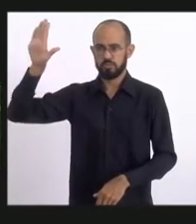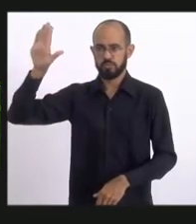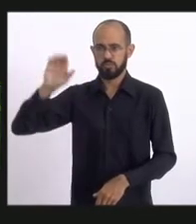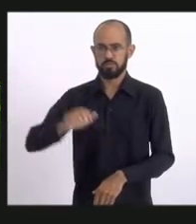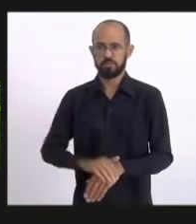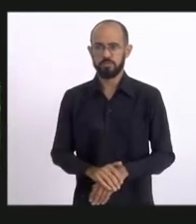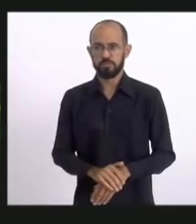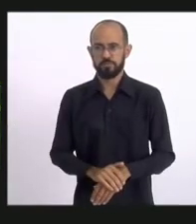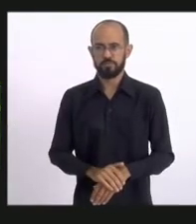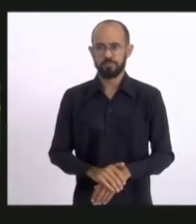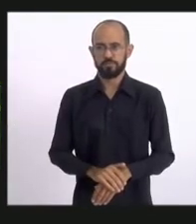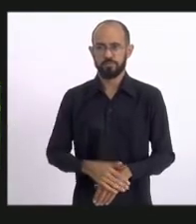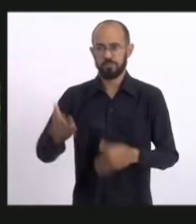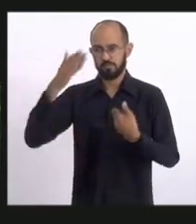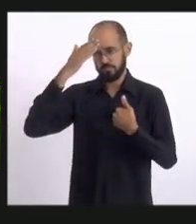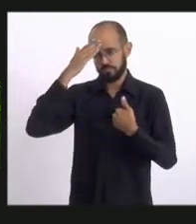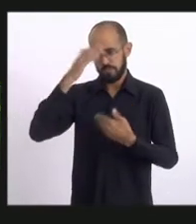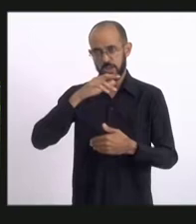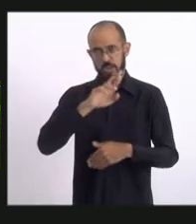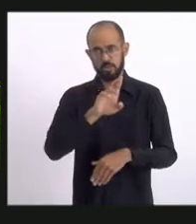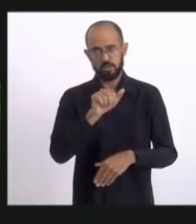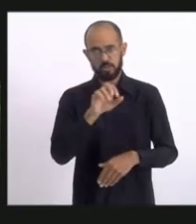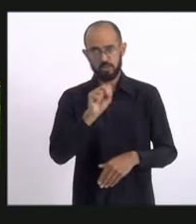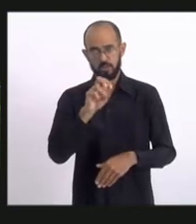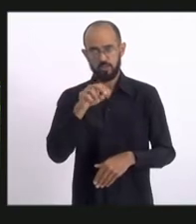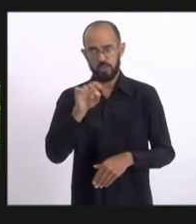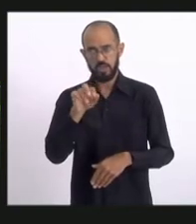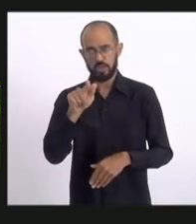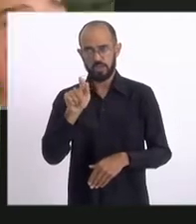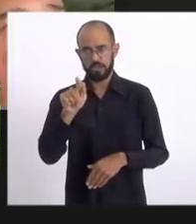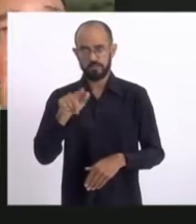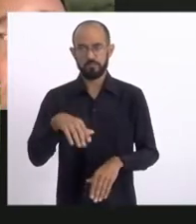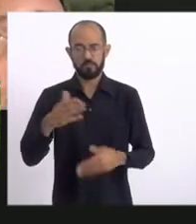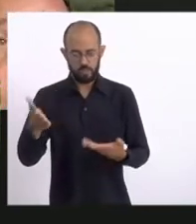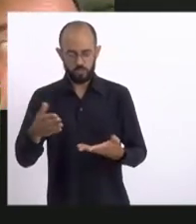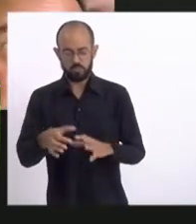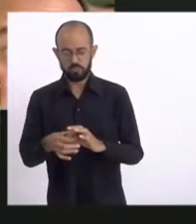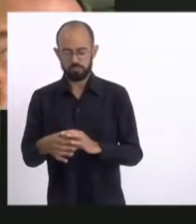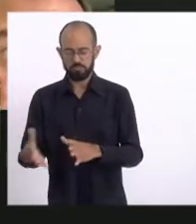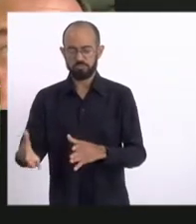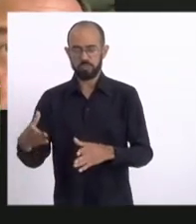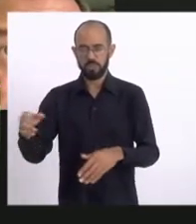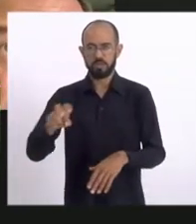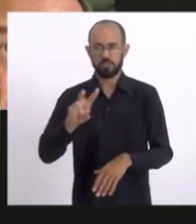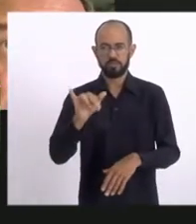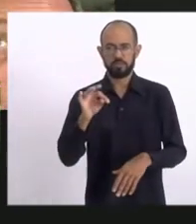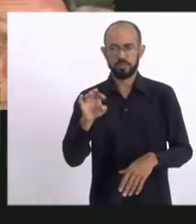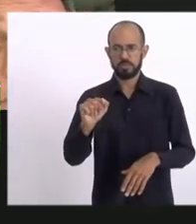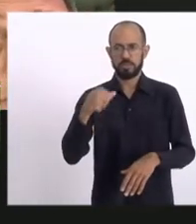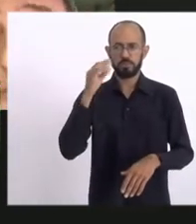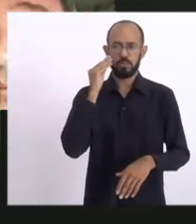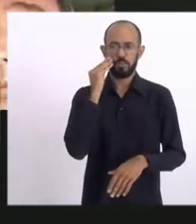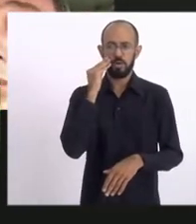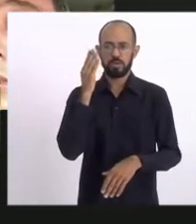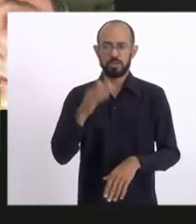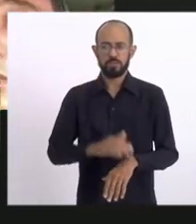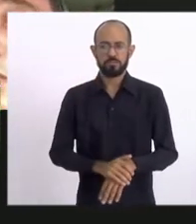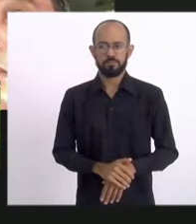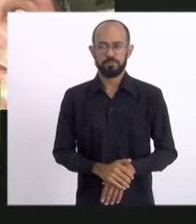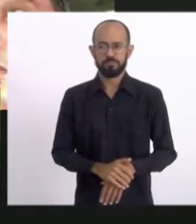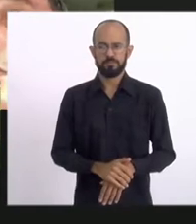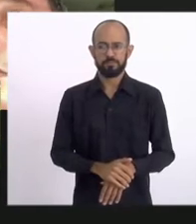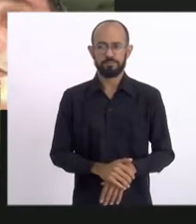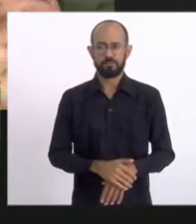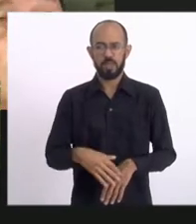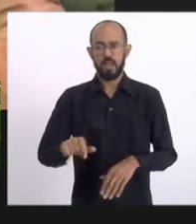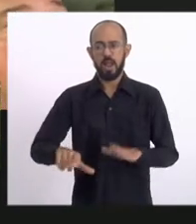Obrigada, Rosenberg. Abraço. Deputada Mônica, pedido de vistas concedido, deputada Mônica, obrigado. Só a título de informe, a lei é